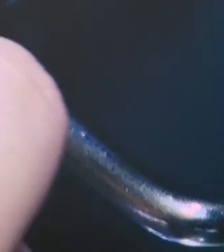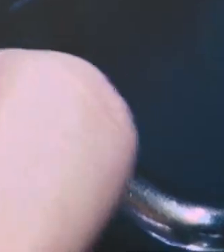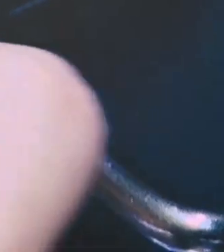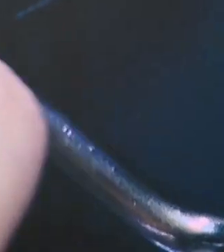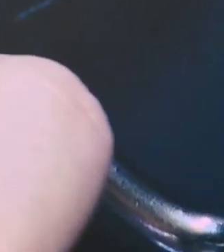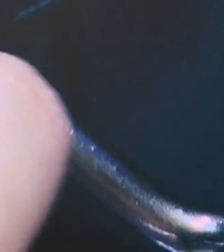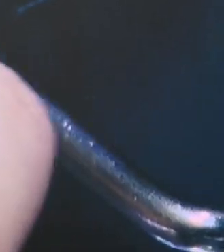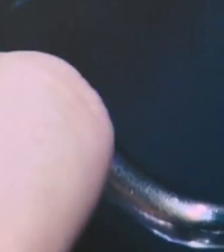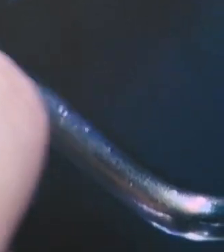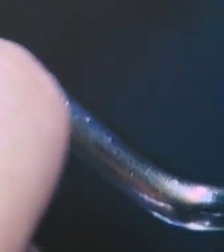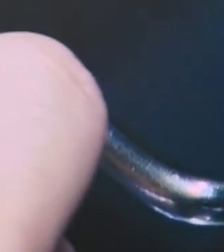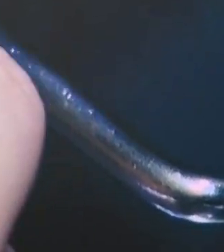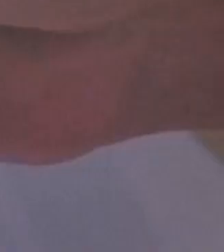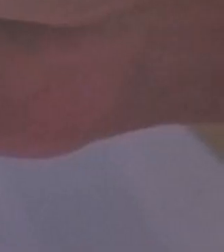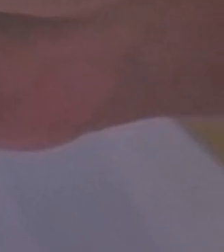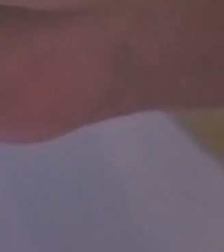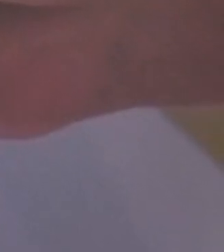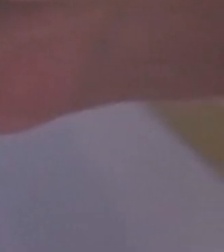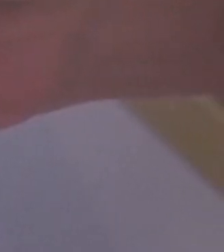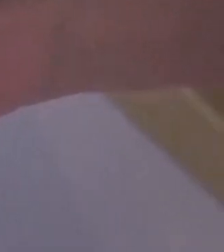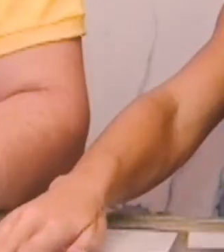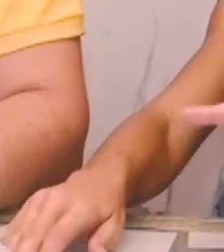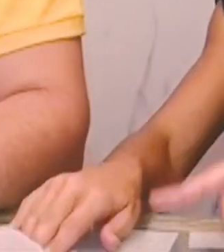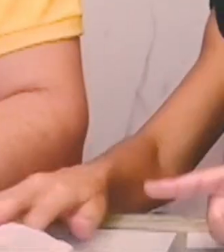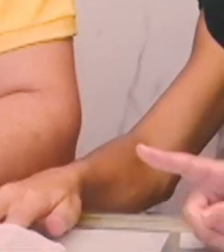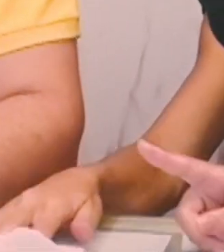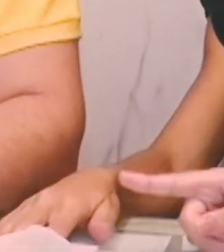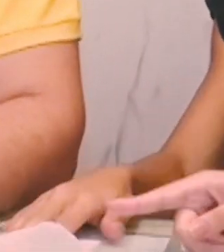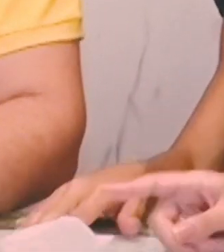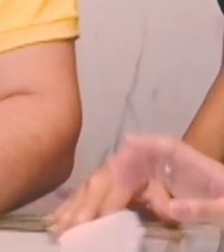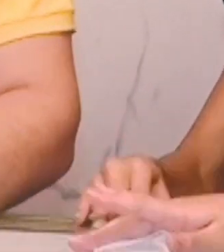como designer de joias.